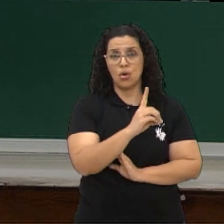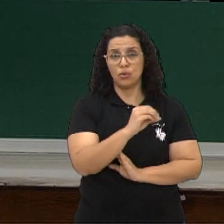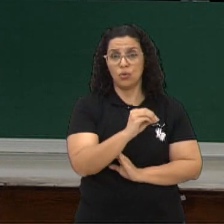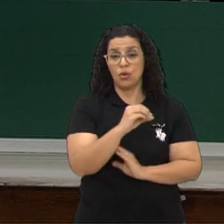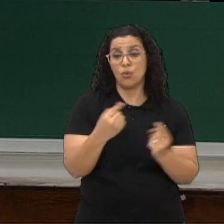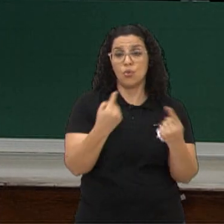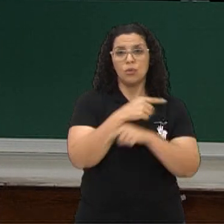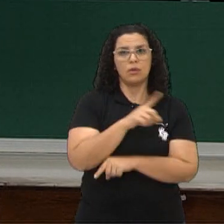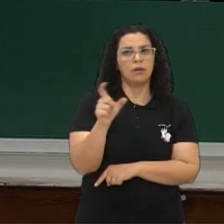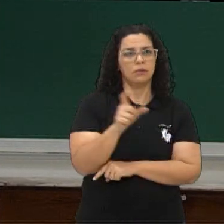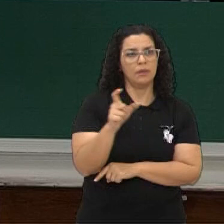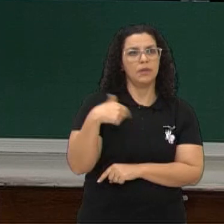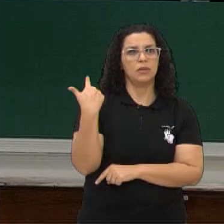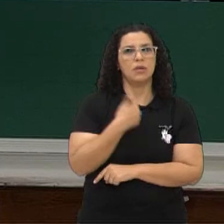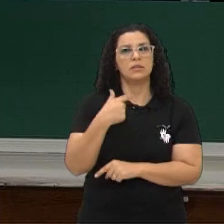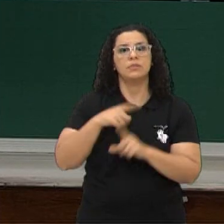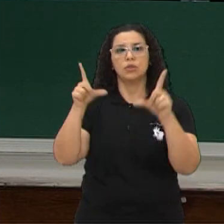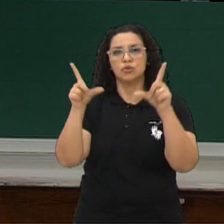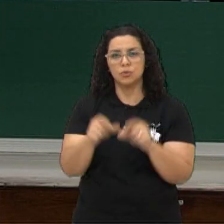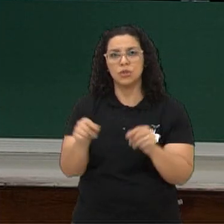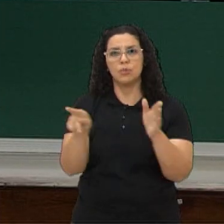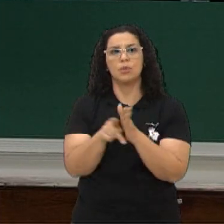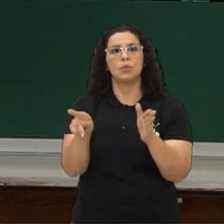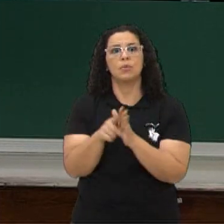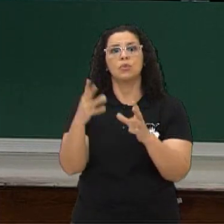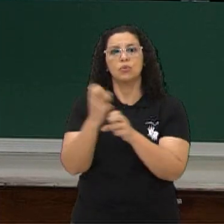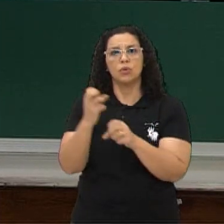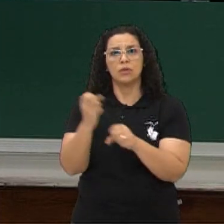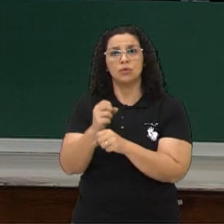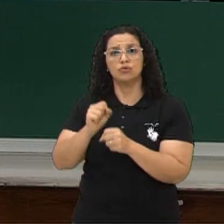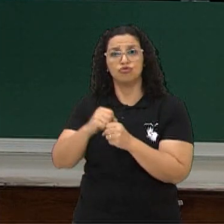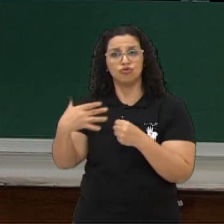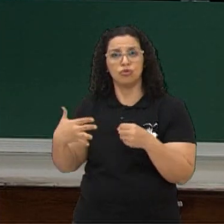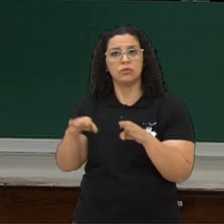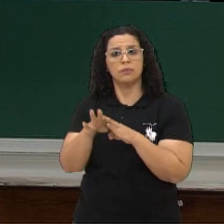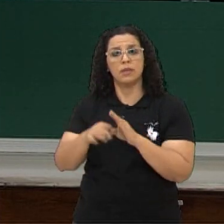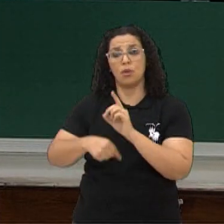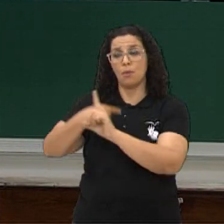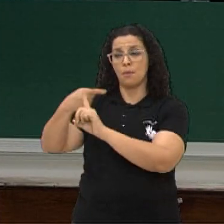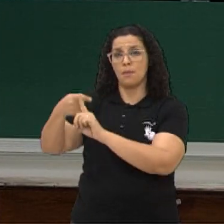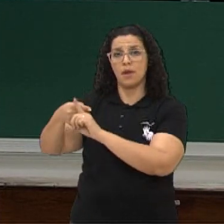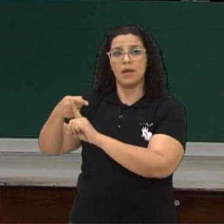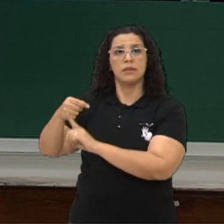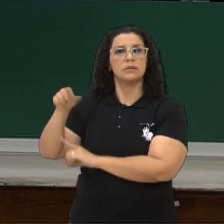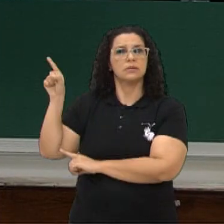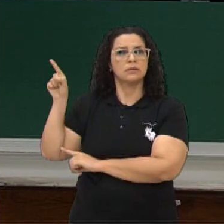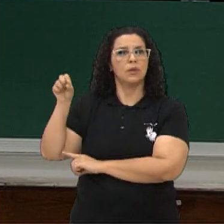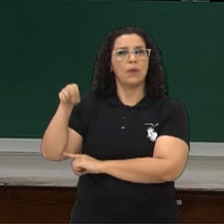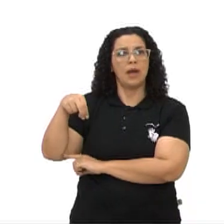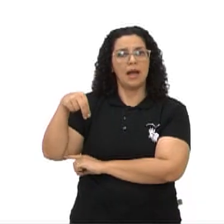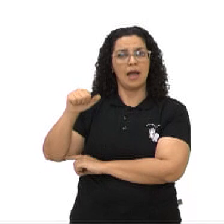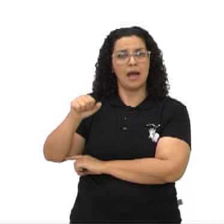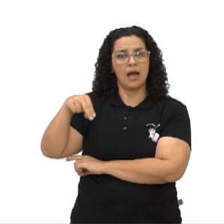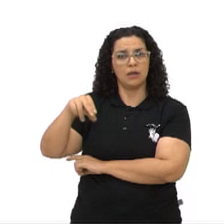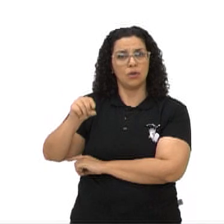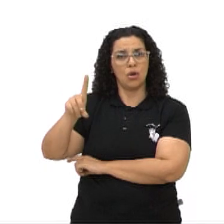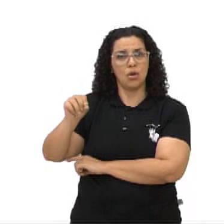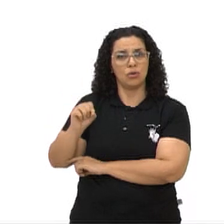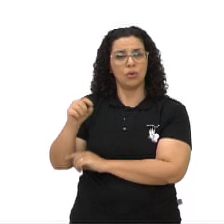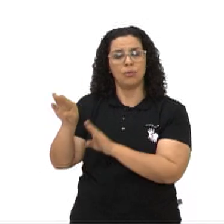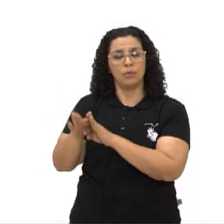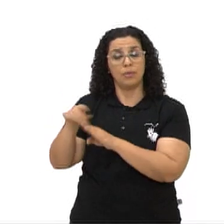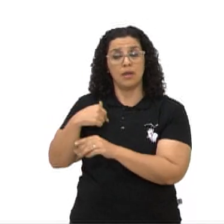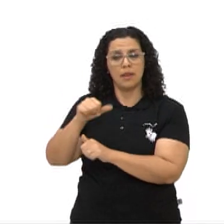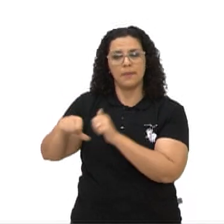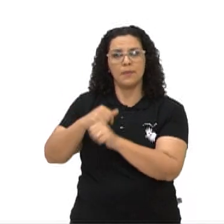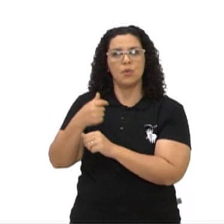a gente vai ter a redução do sódio. E no polo positivo, que é o anodo, aqui para a nossa eletrólise, vai ter a